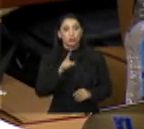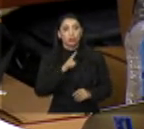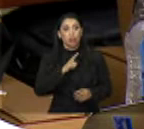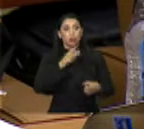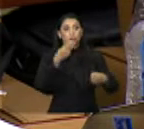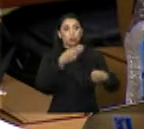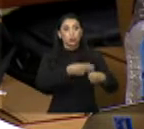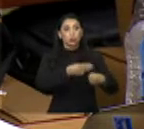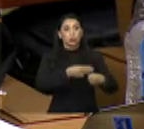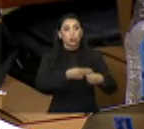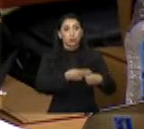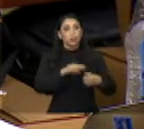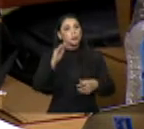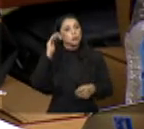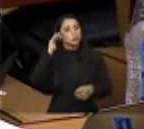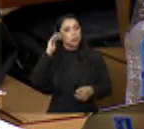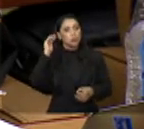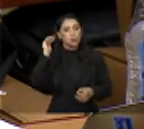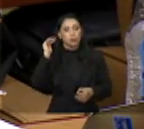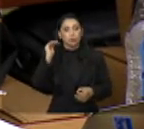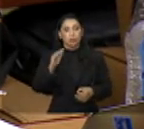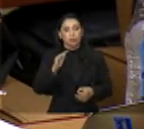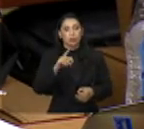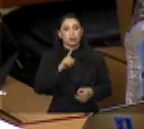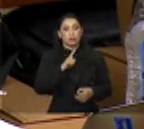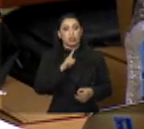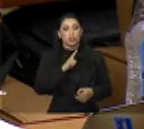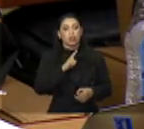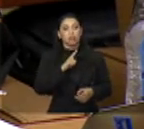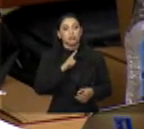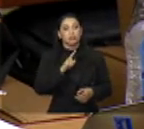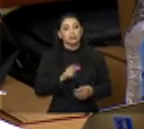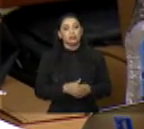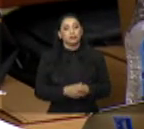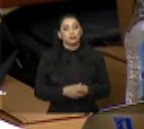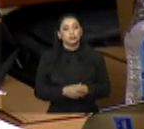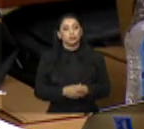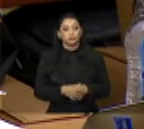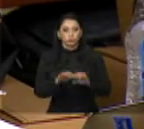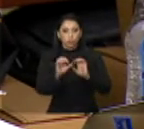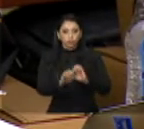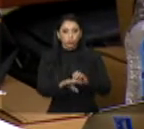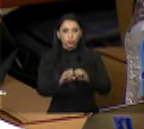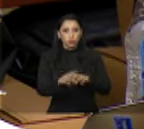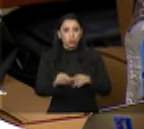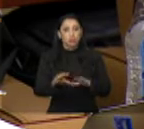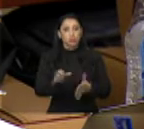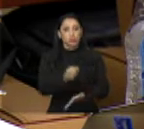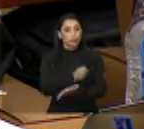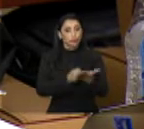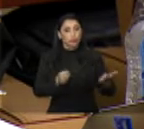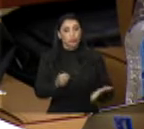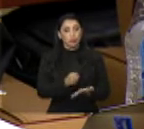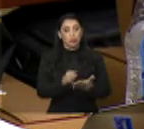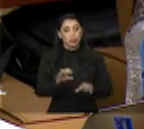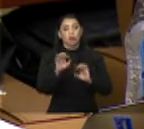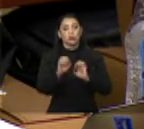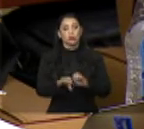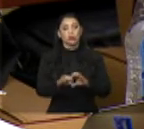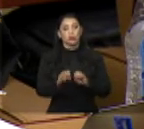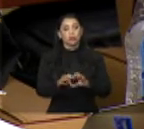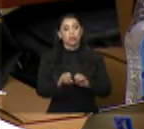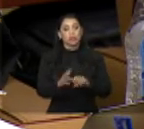municípios prioritariamente a atuação no ensino fundamental e na educação infantil